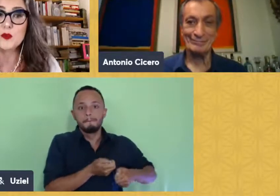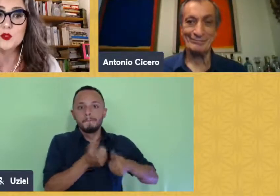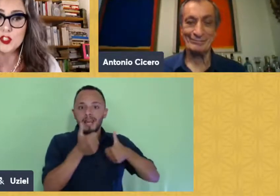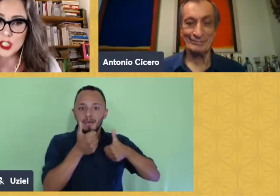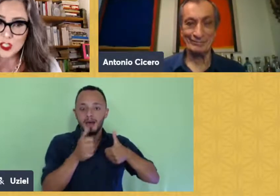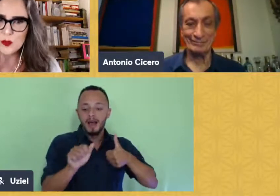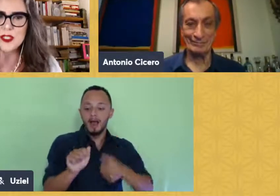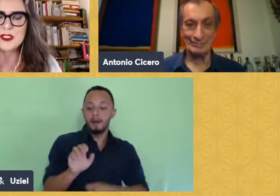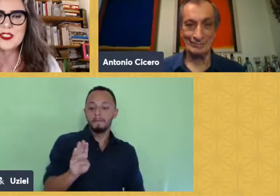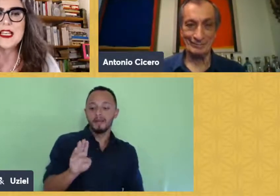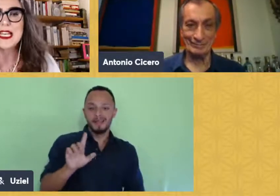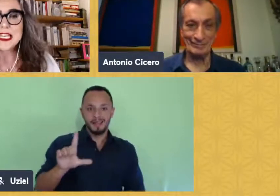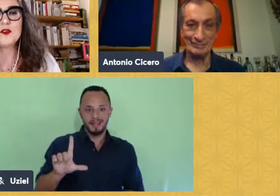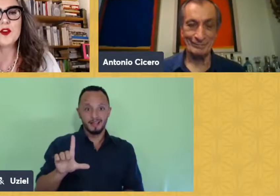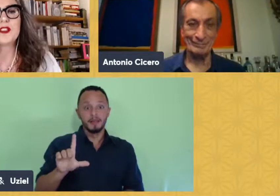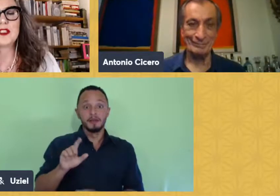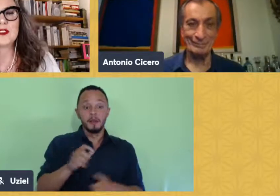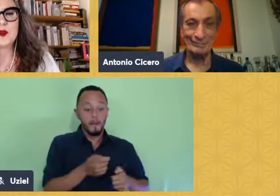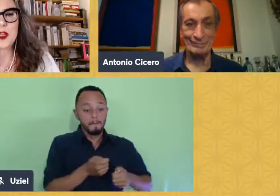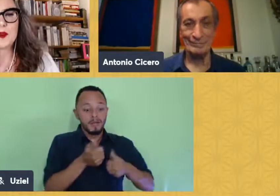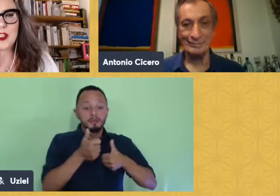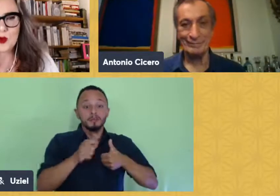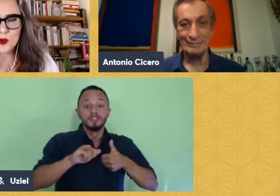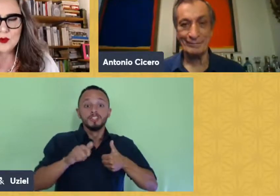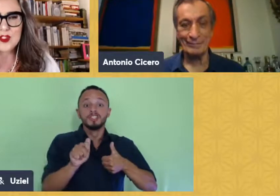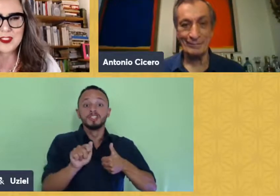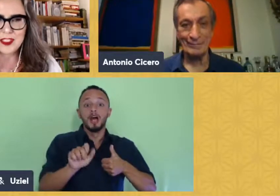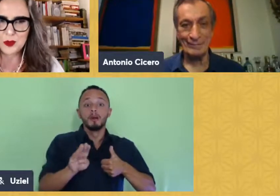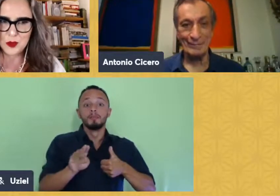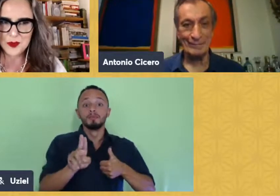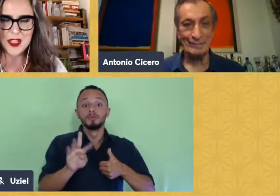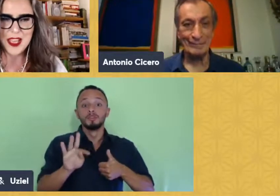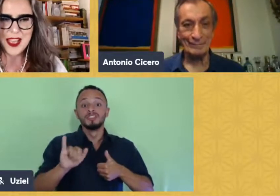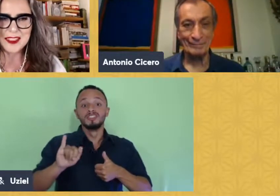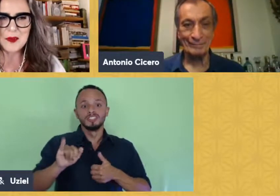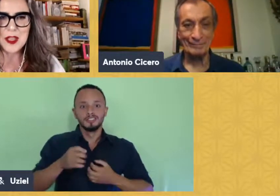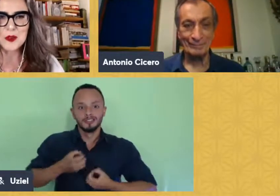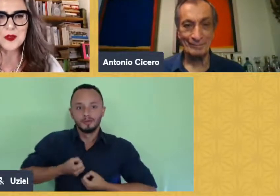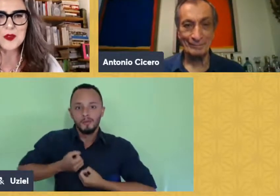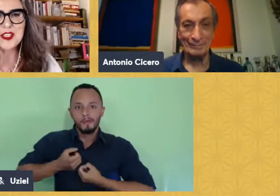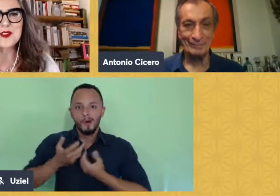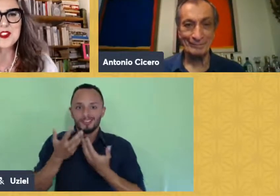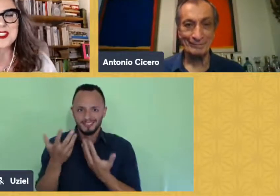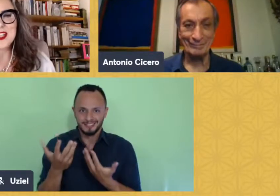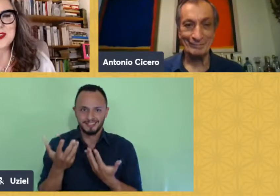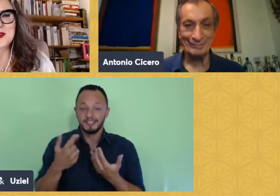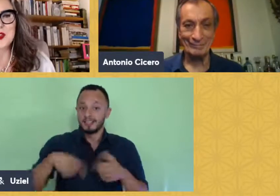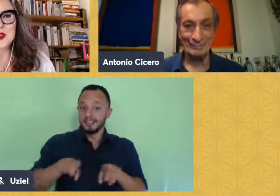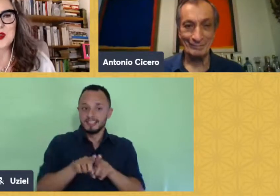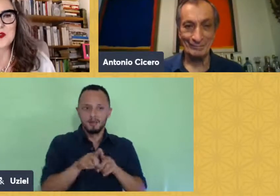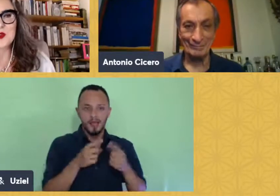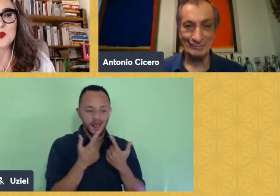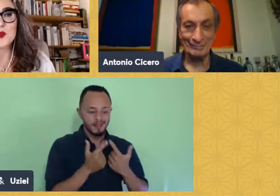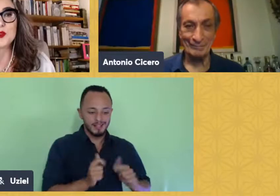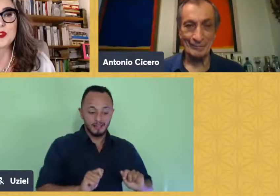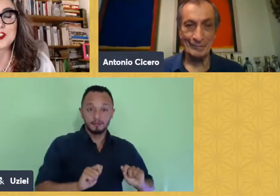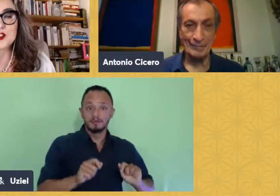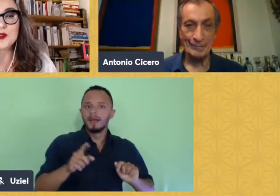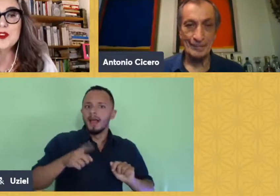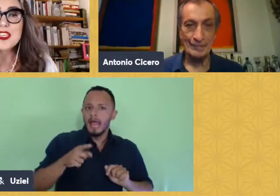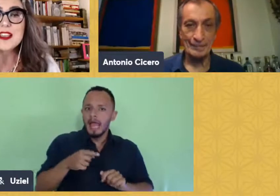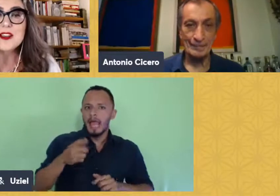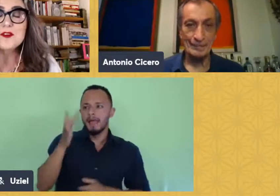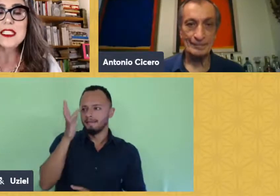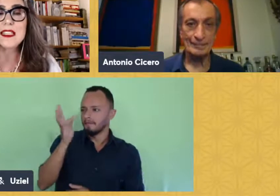prêmio Jabuti de Poesia, e foi finalista do prêmio Telecom de Literatura. É também autor dos livros de ensaios filosóficos O Mundo